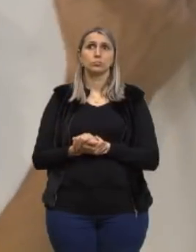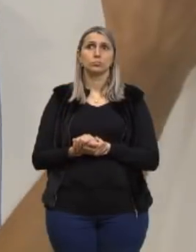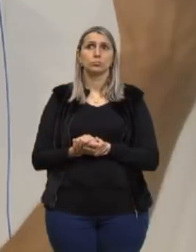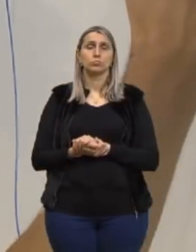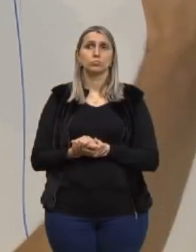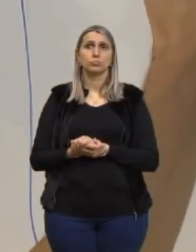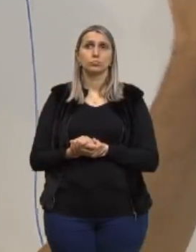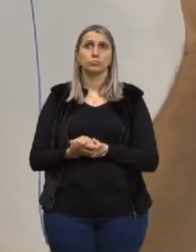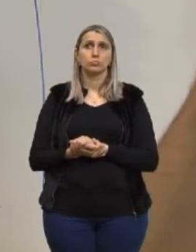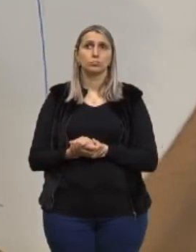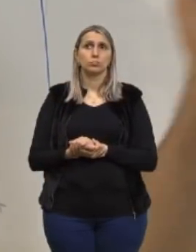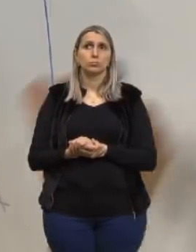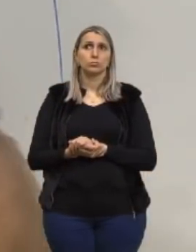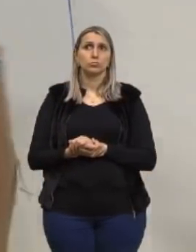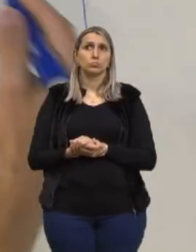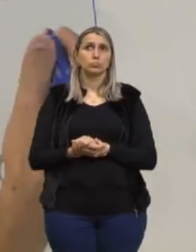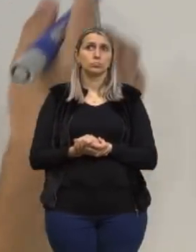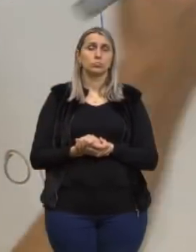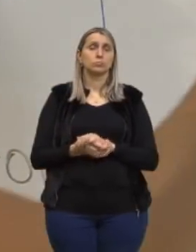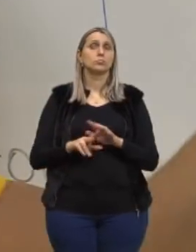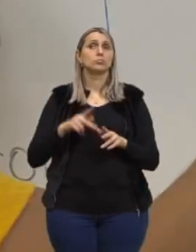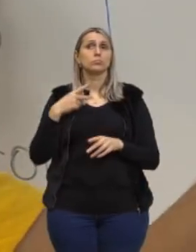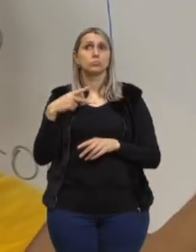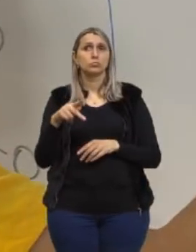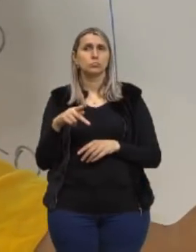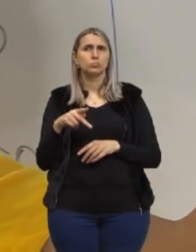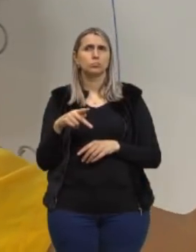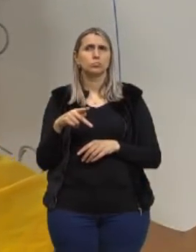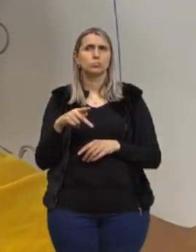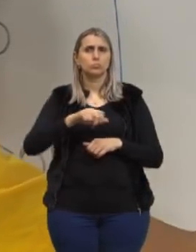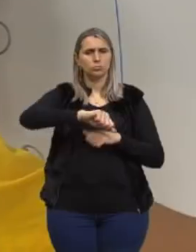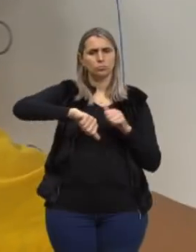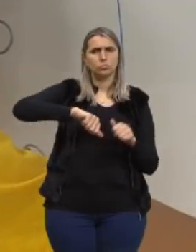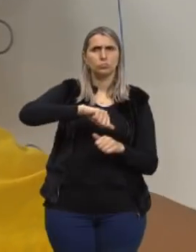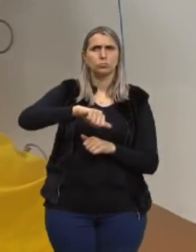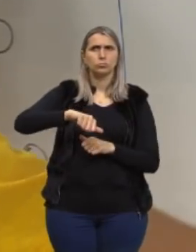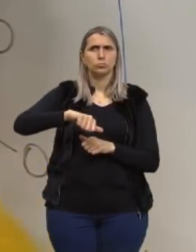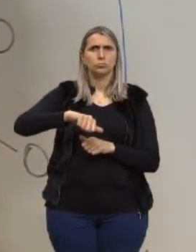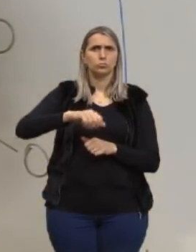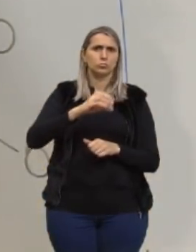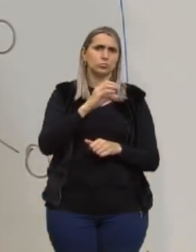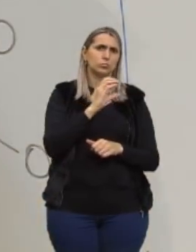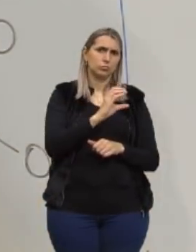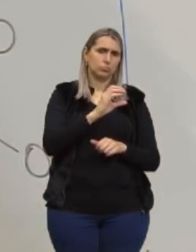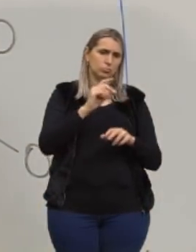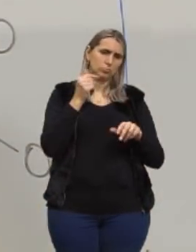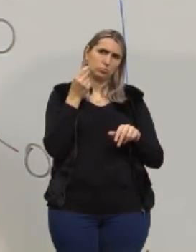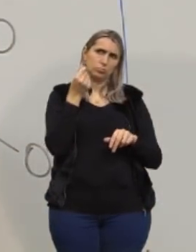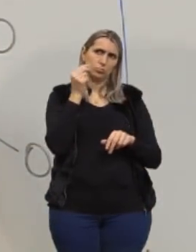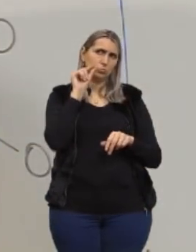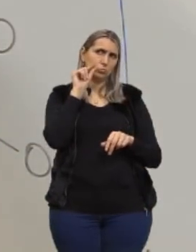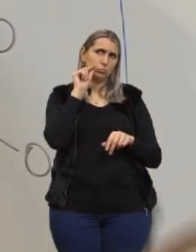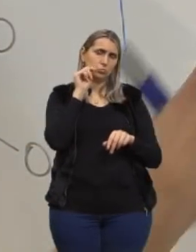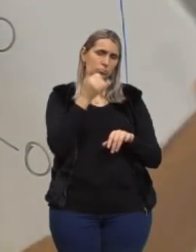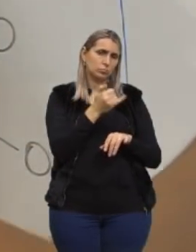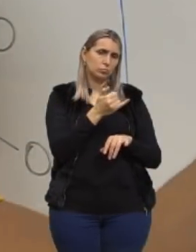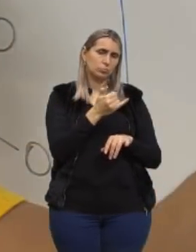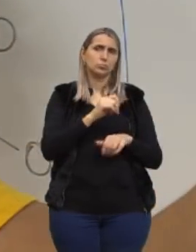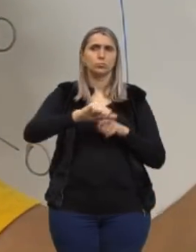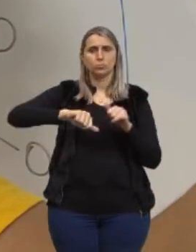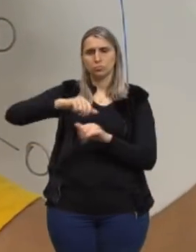ou seja paga que eu converto carbono grafitar em carbono diamante